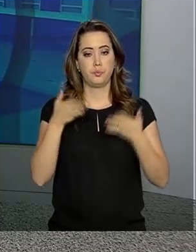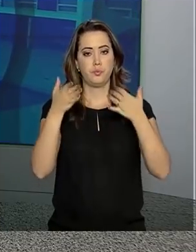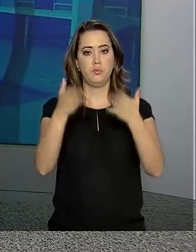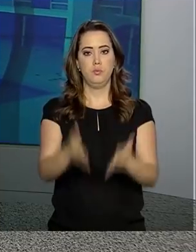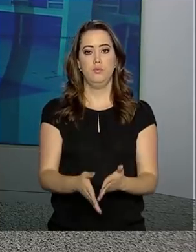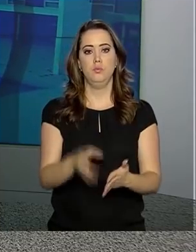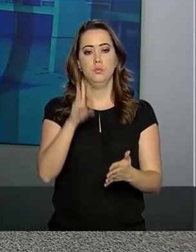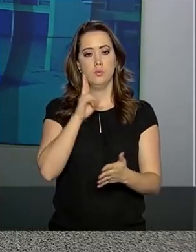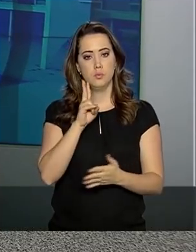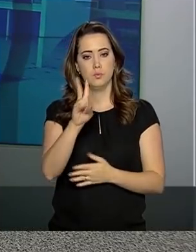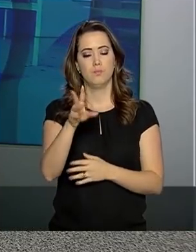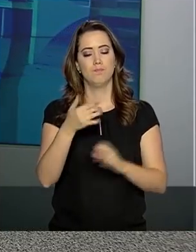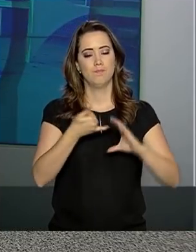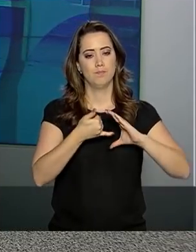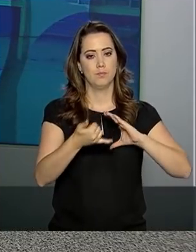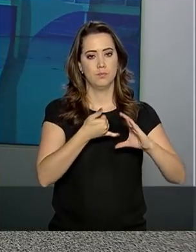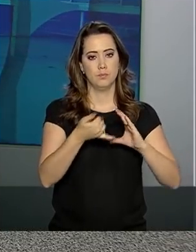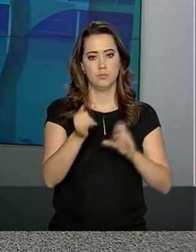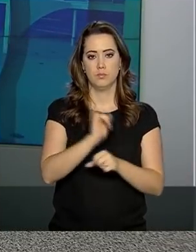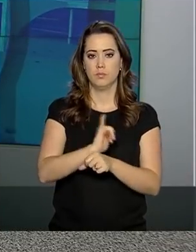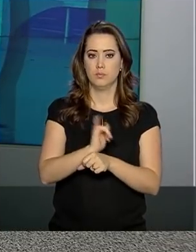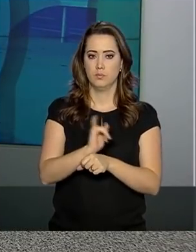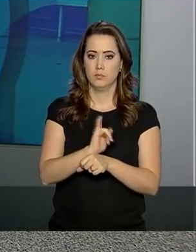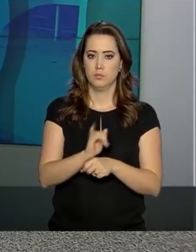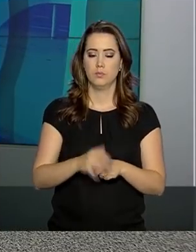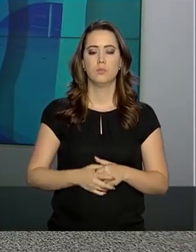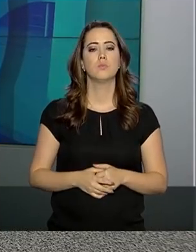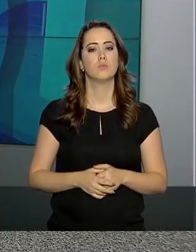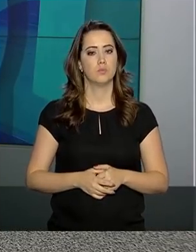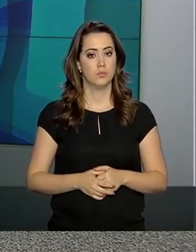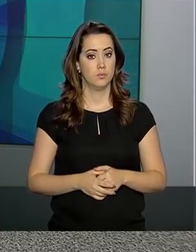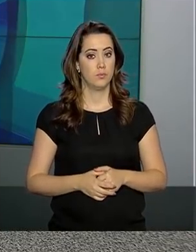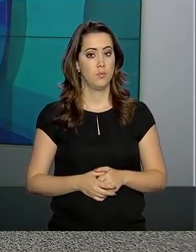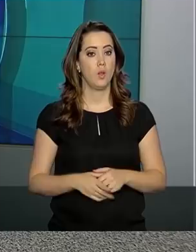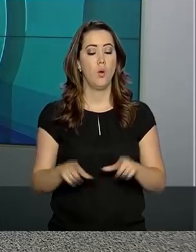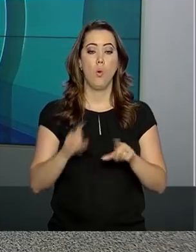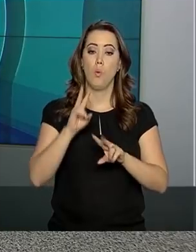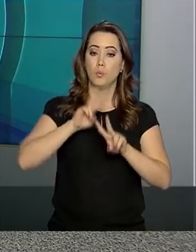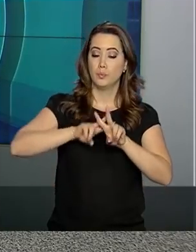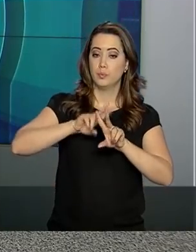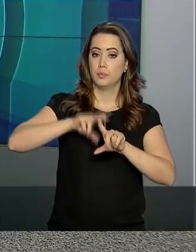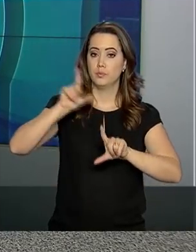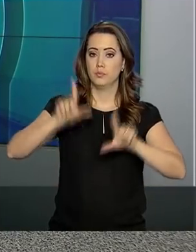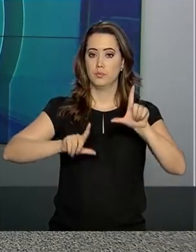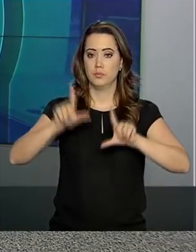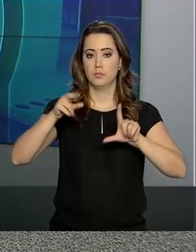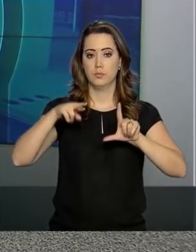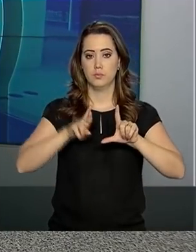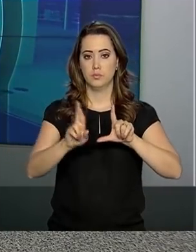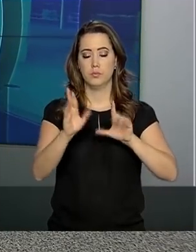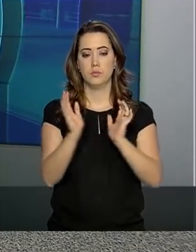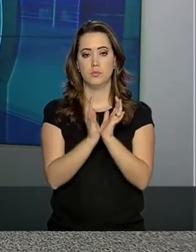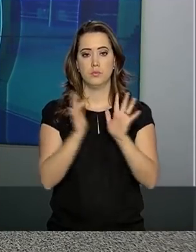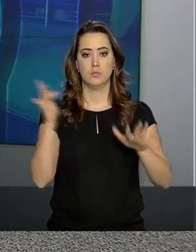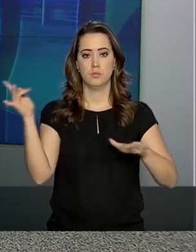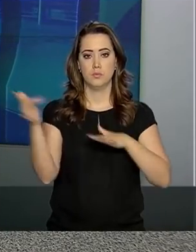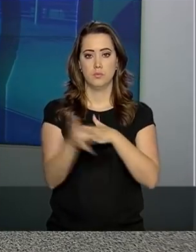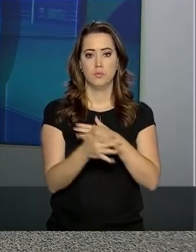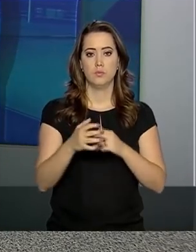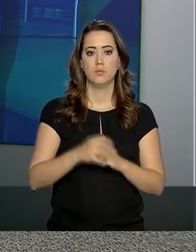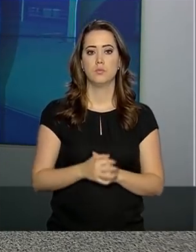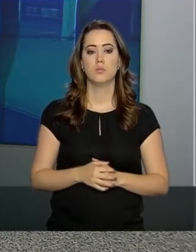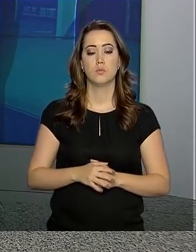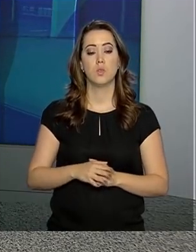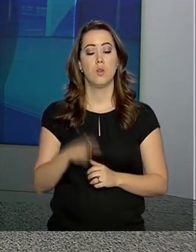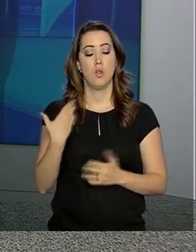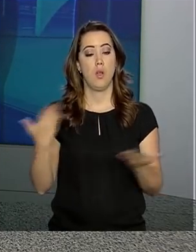agora e para participar basta acessar o bate-papo ao vivo no YouTube ou usar hashtag TVNBR nas redes